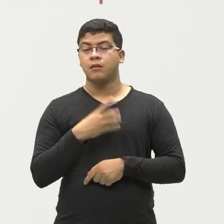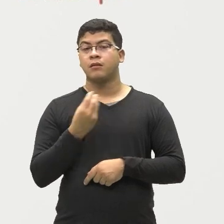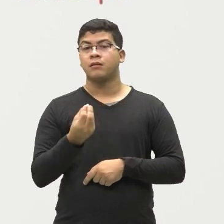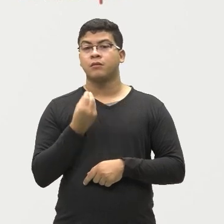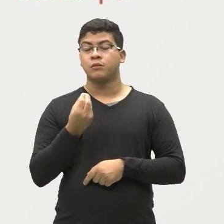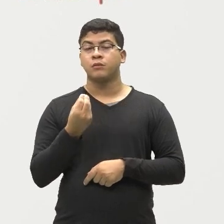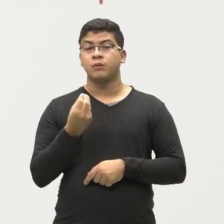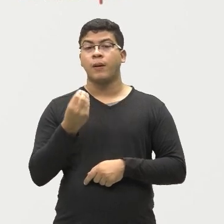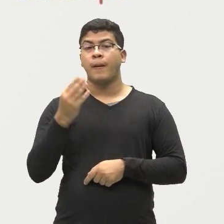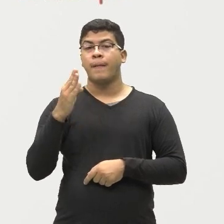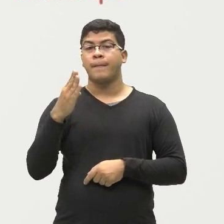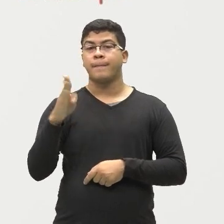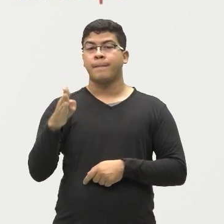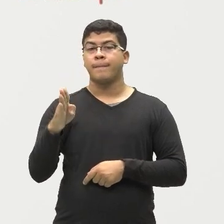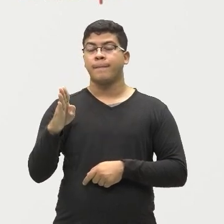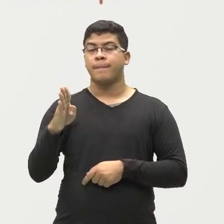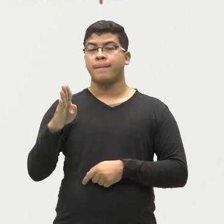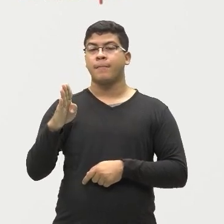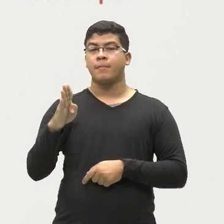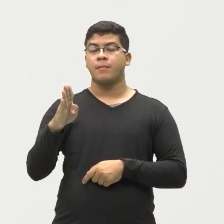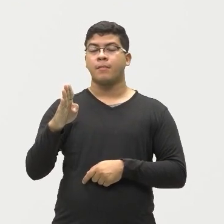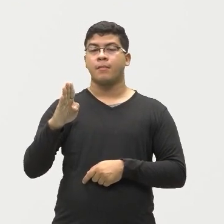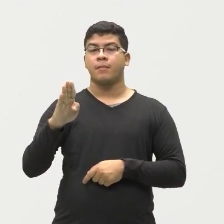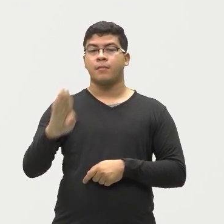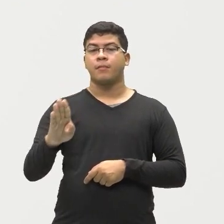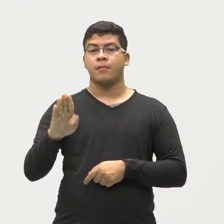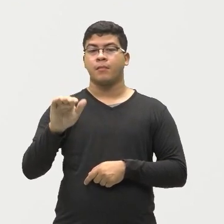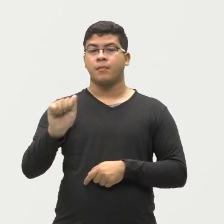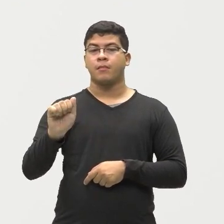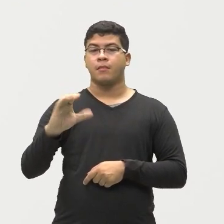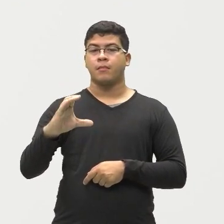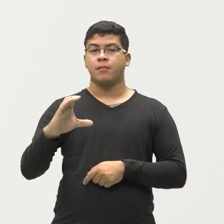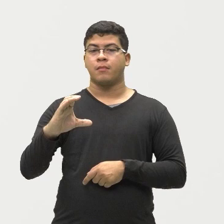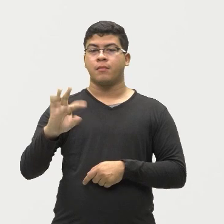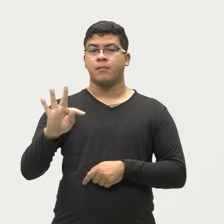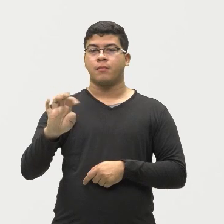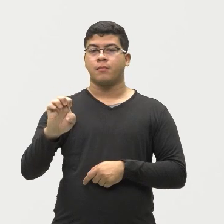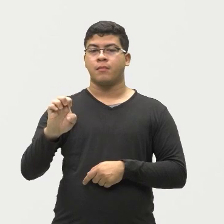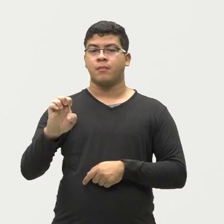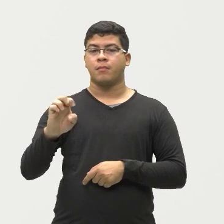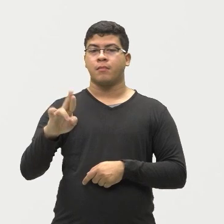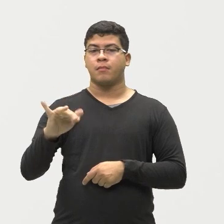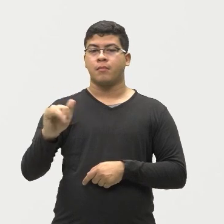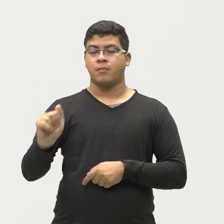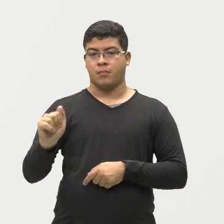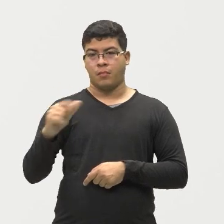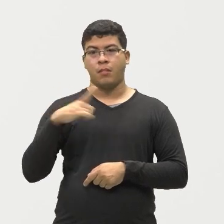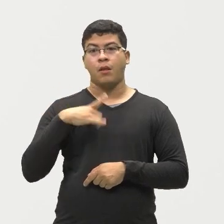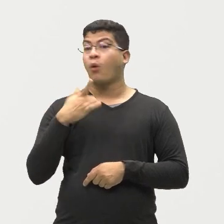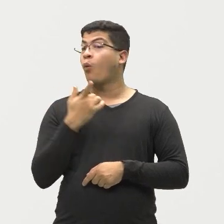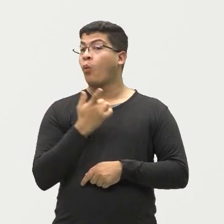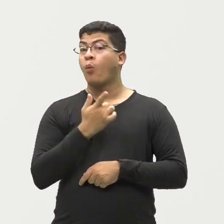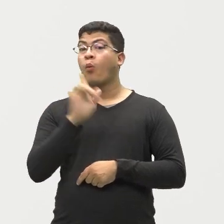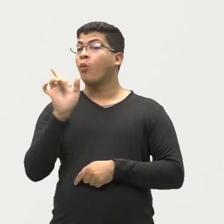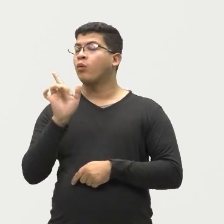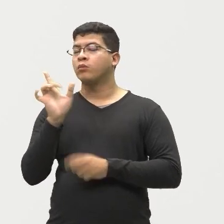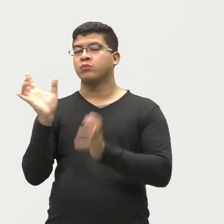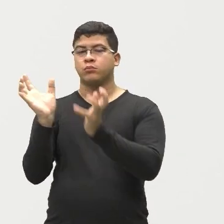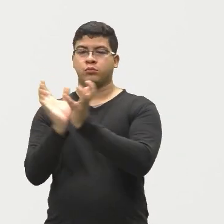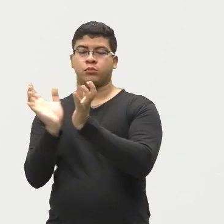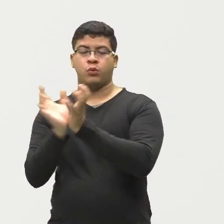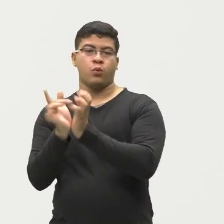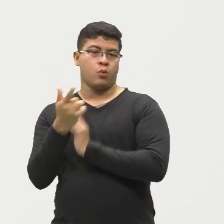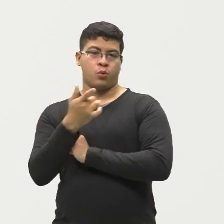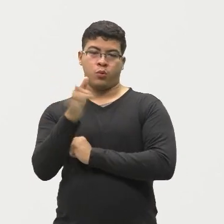causadas por bactérias. São outras doenças, né? Lembrando que a bactéria já entra no outro grupo, né?